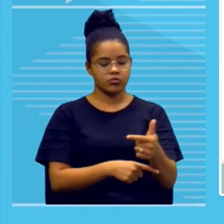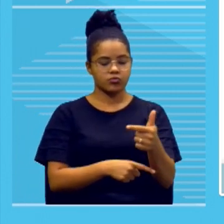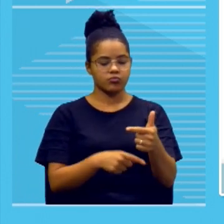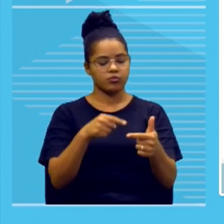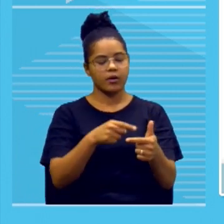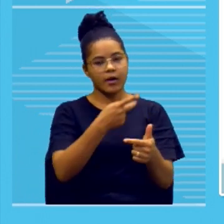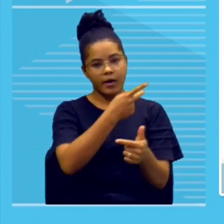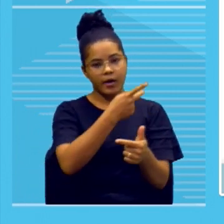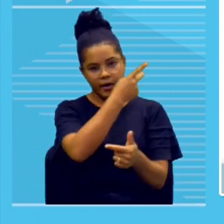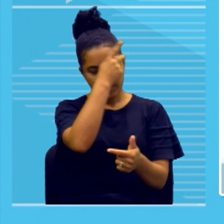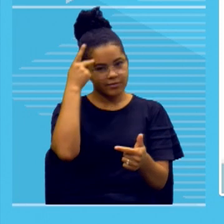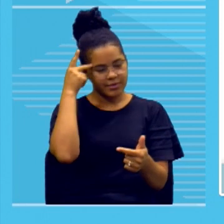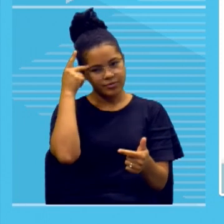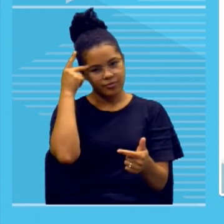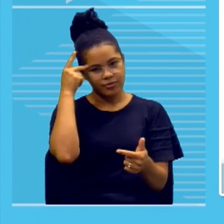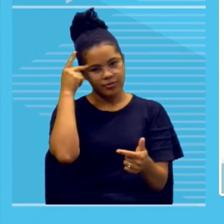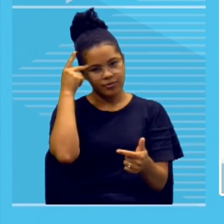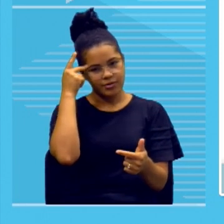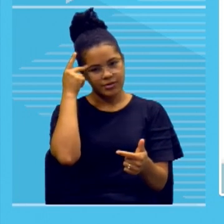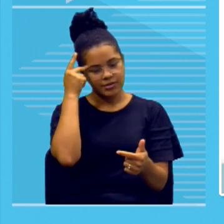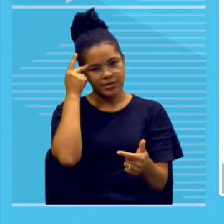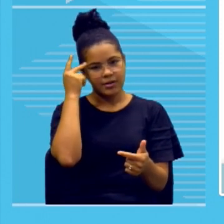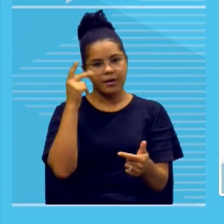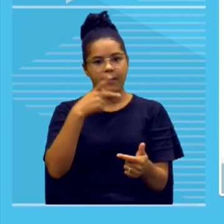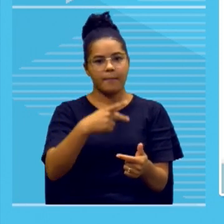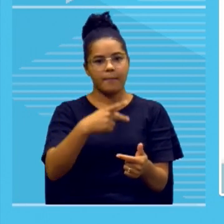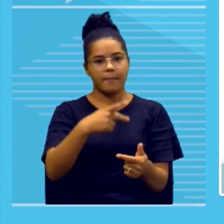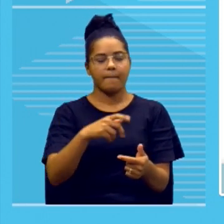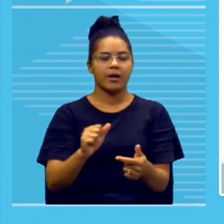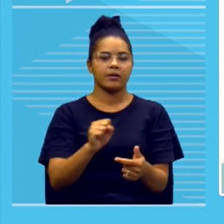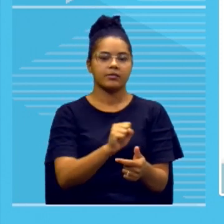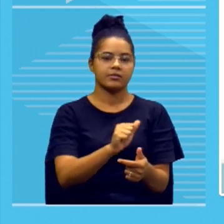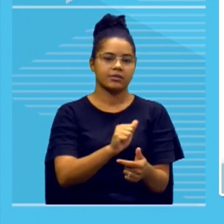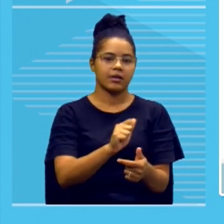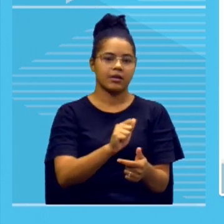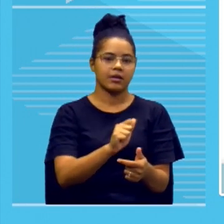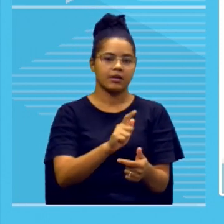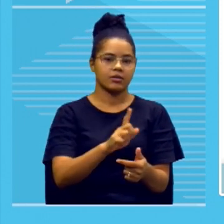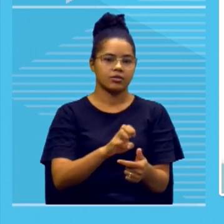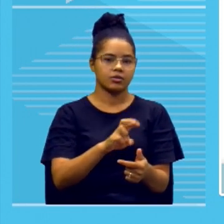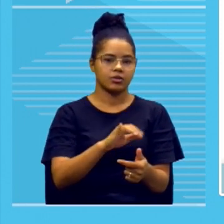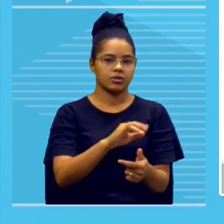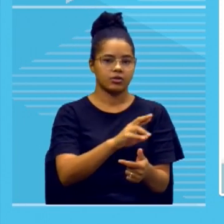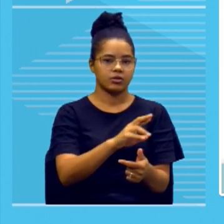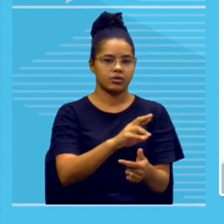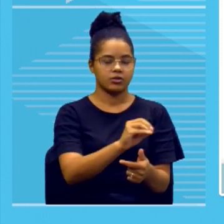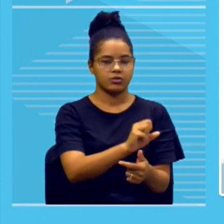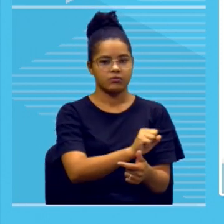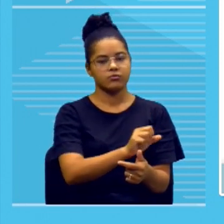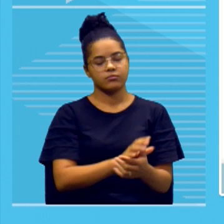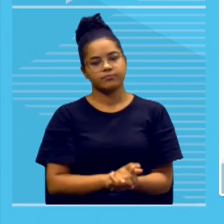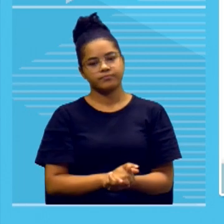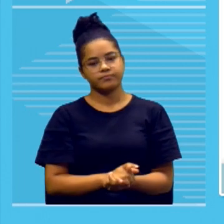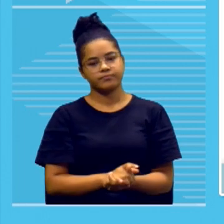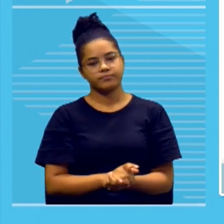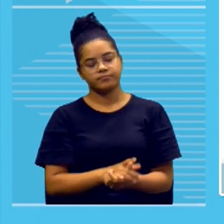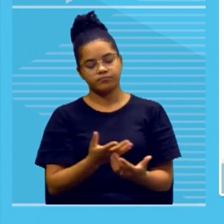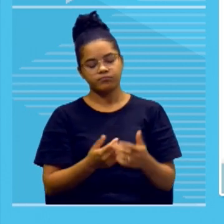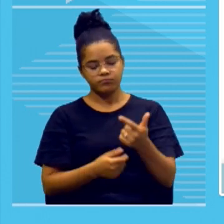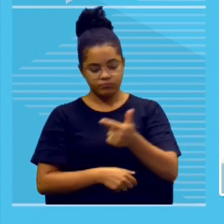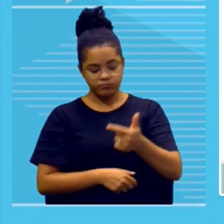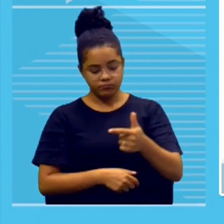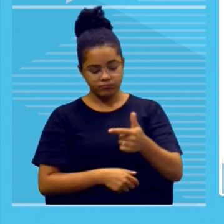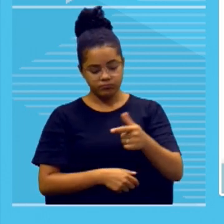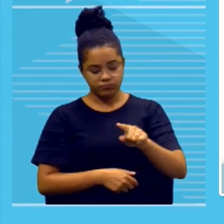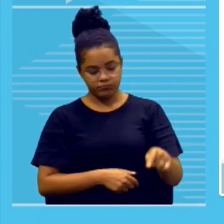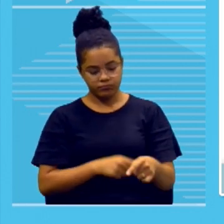diferentes, aí a vírgula cabe aí. Mas nós não estamos falando da primeira vírgula, estamos falando da segunda. Quem